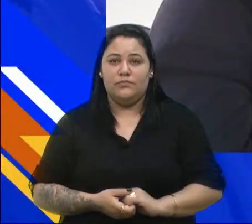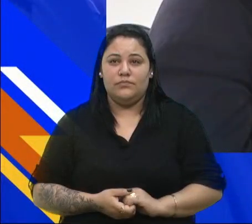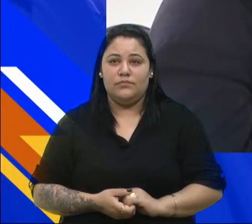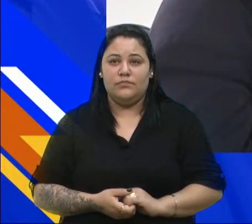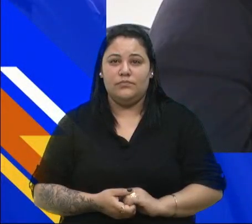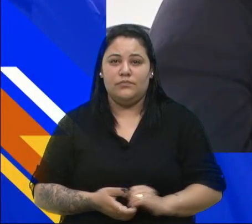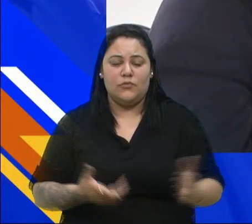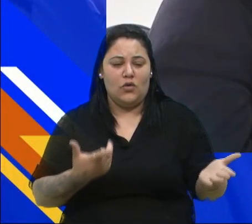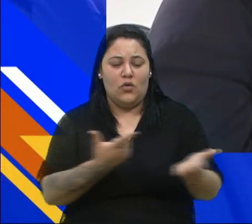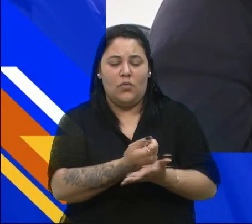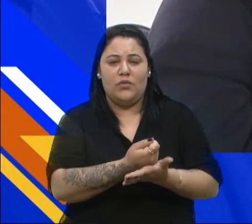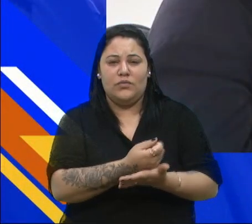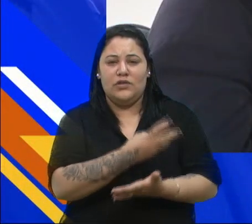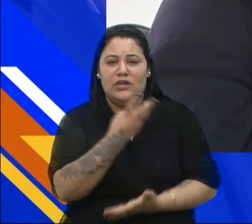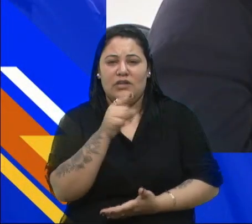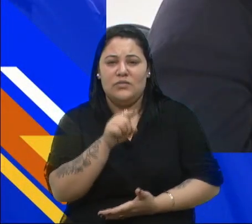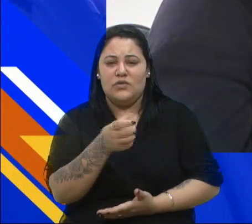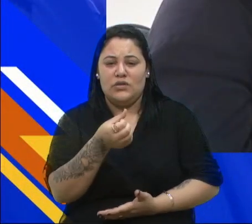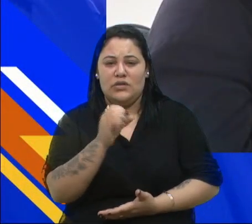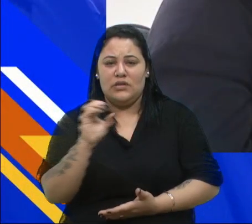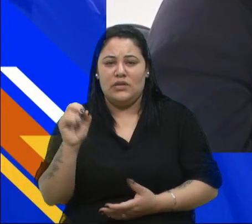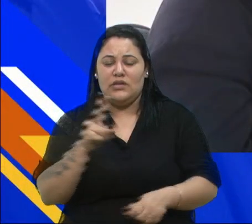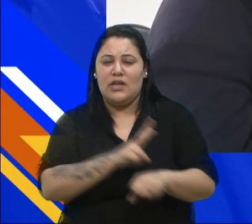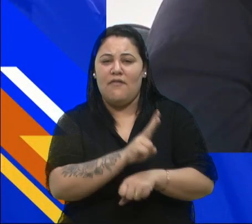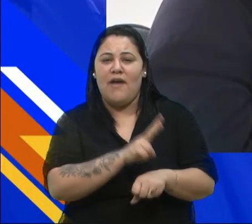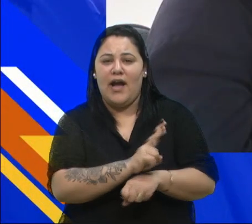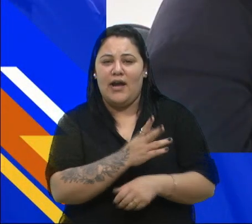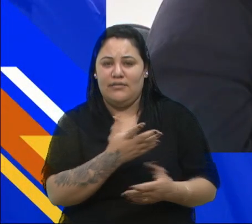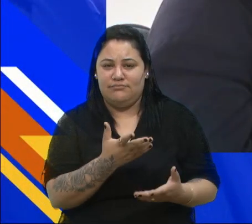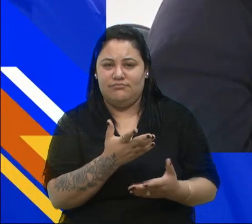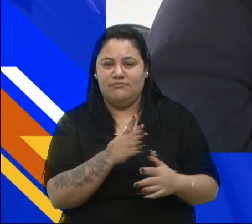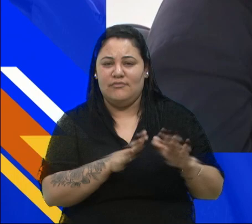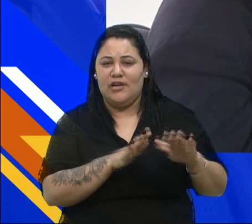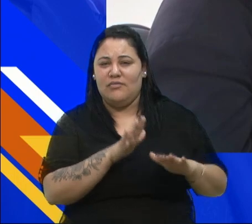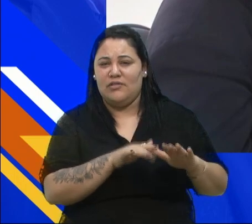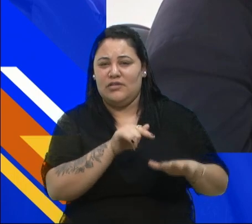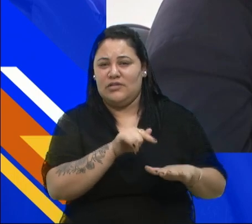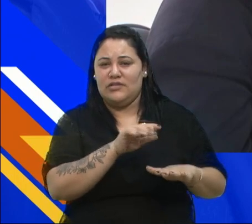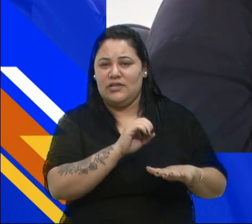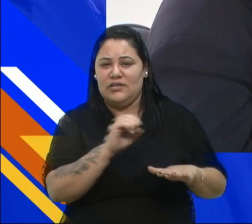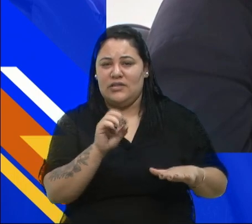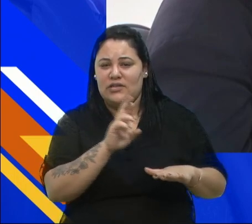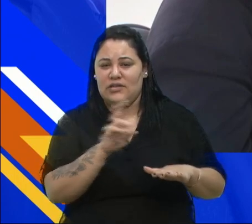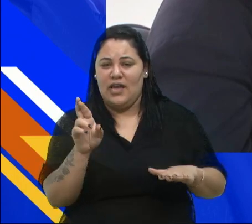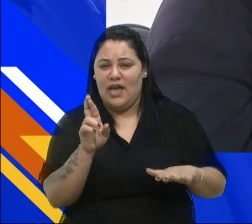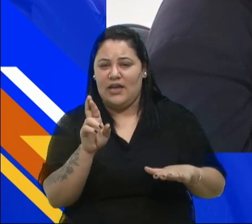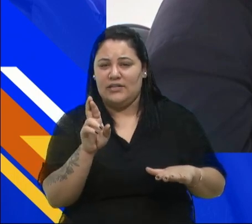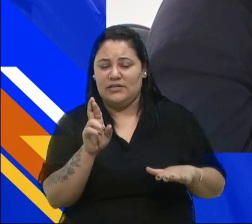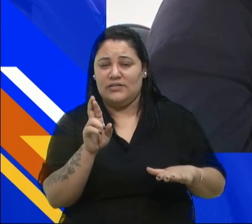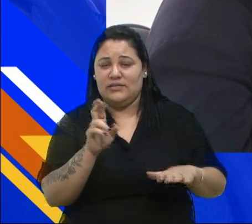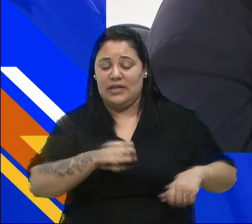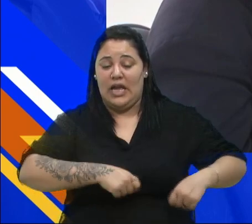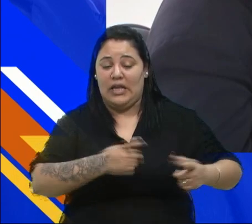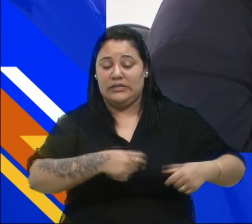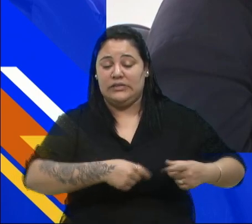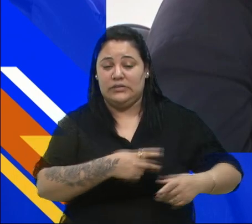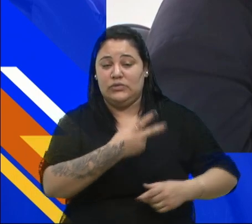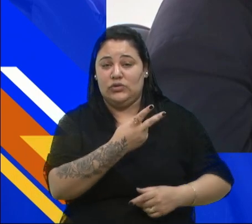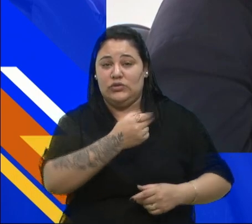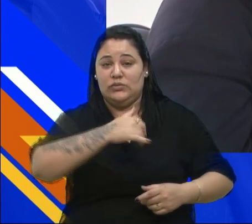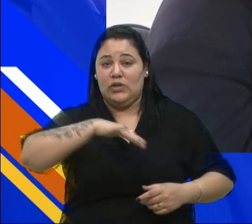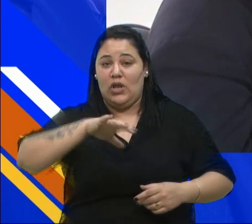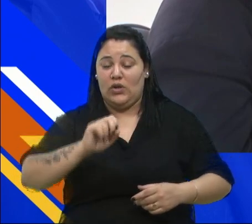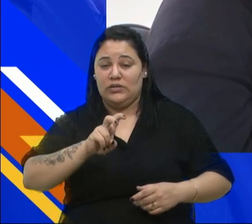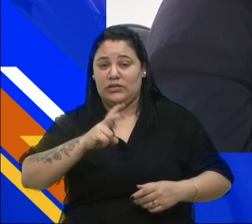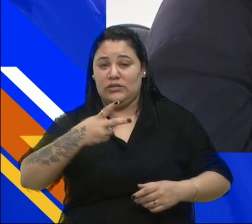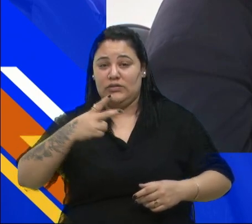Compramos 3.600 vagas, numa média de R$ 700 por vaga, gastamos 2.520.000 por mês